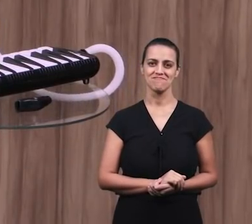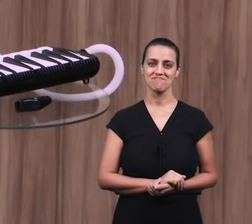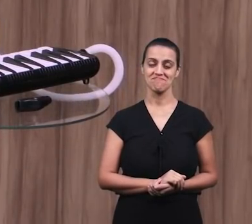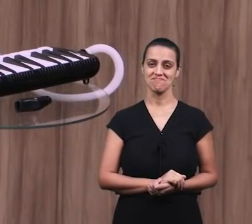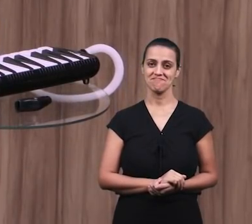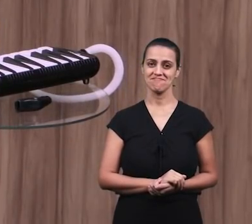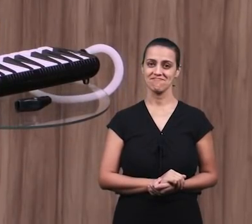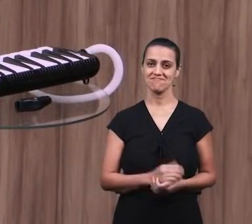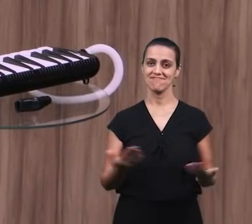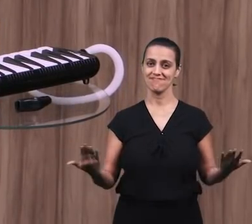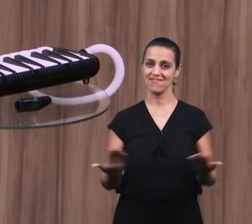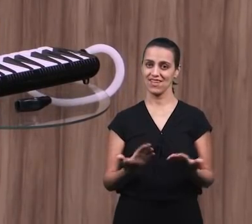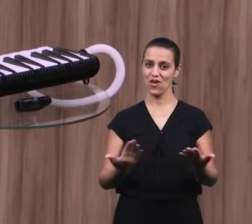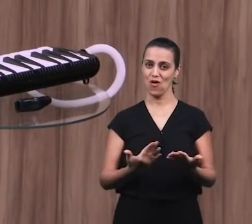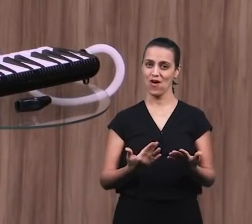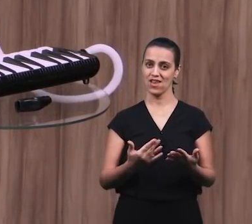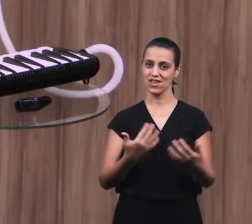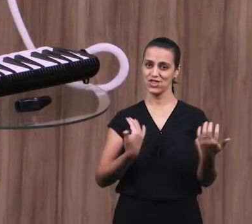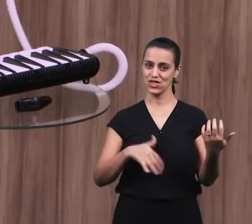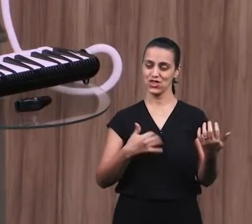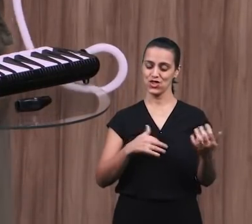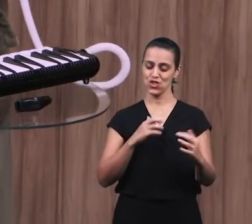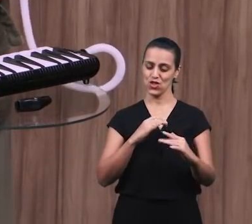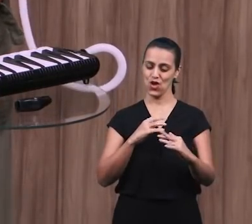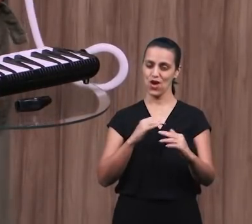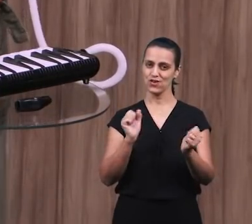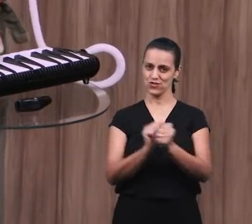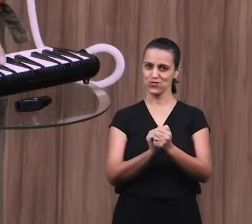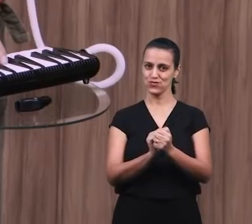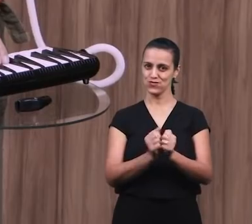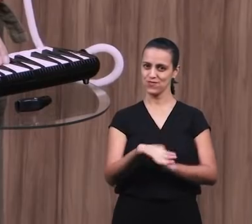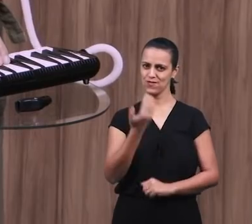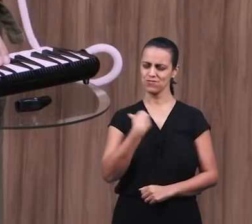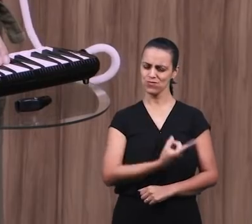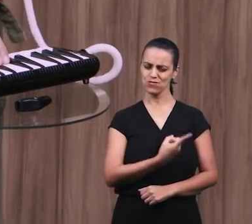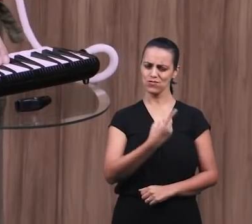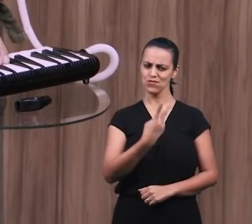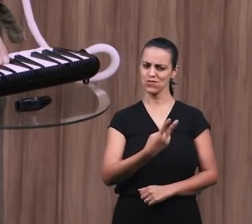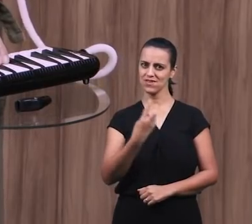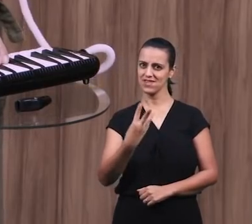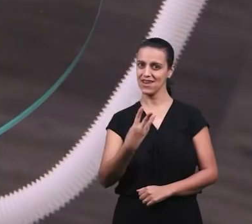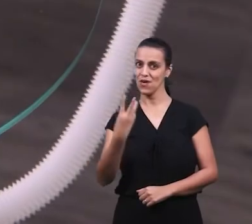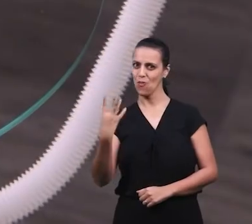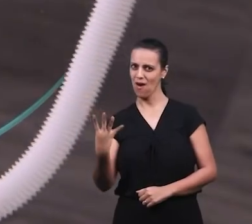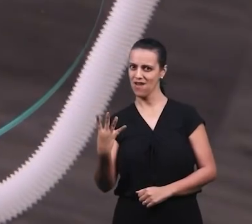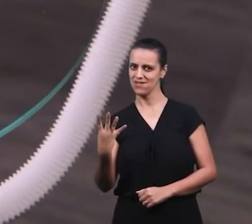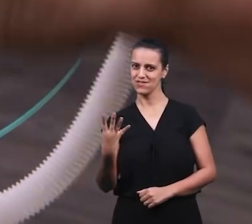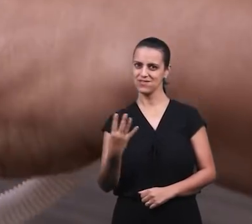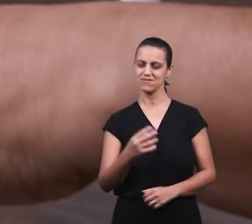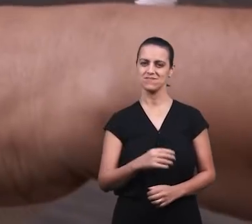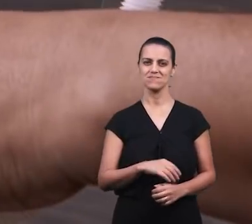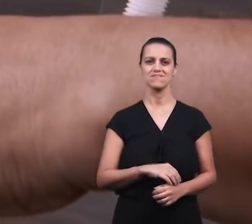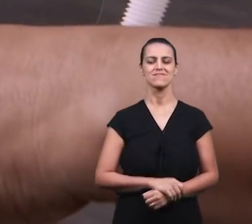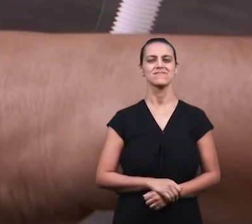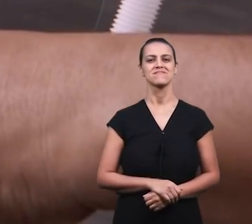Vamos contar para tocarmos juntos? 1, 2, 3, 4.